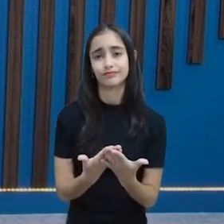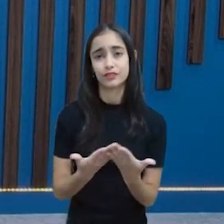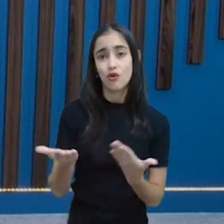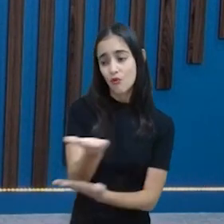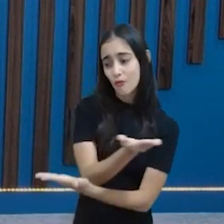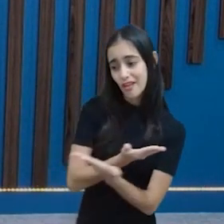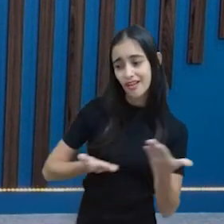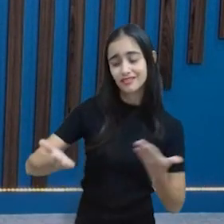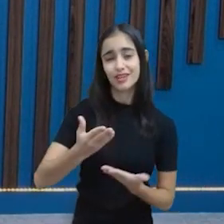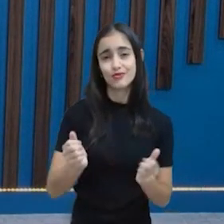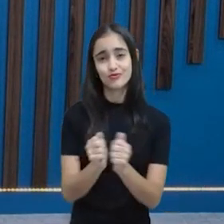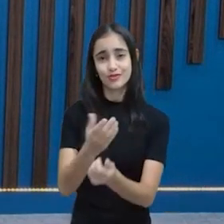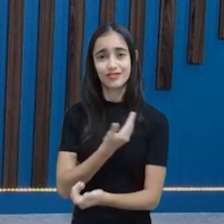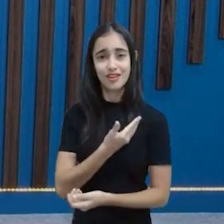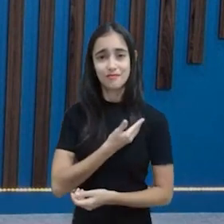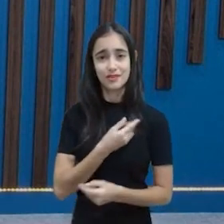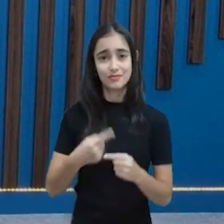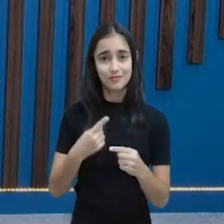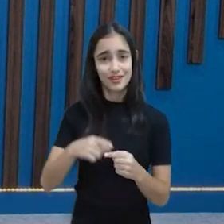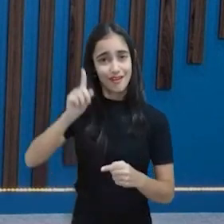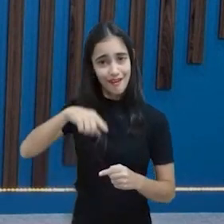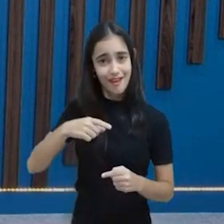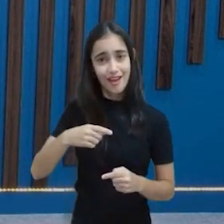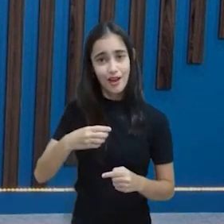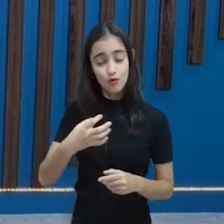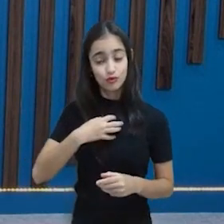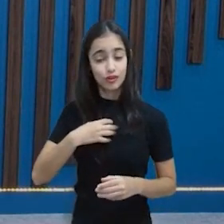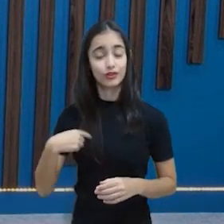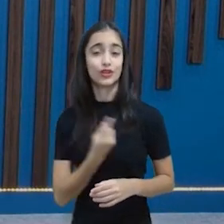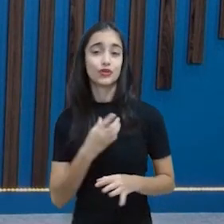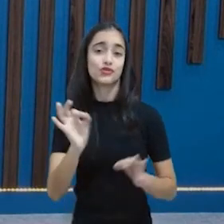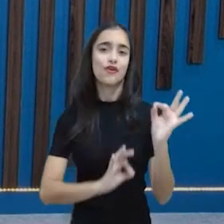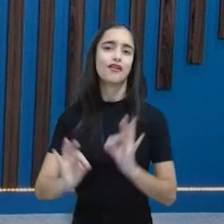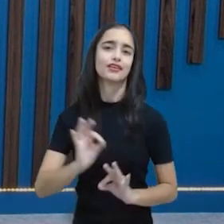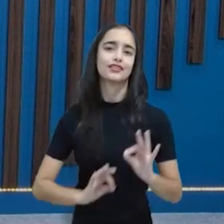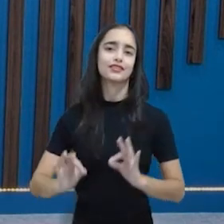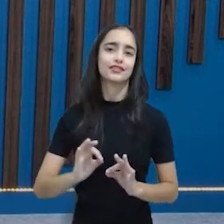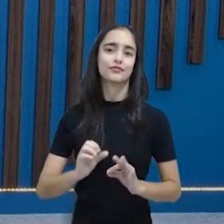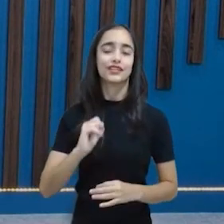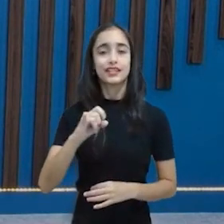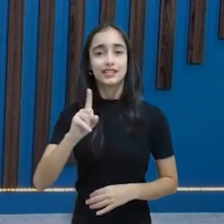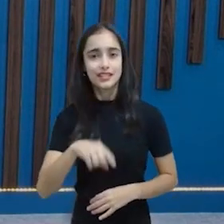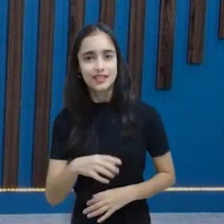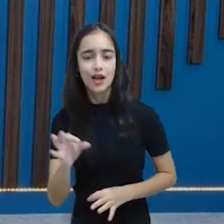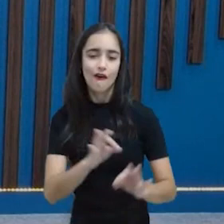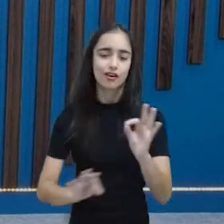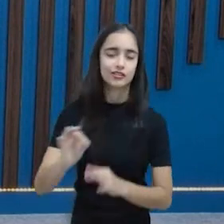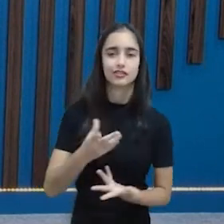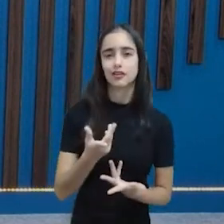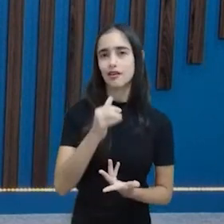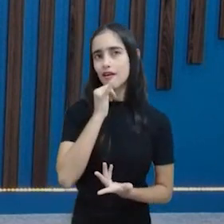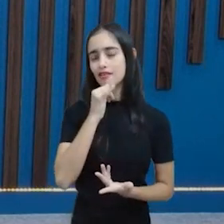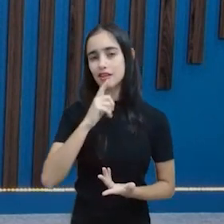como a gente se organiza, né? Então, tudo isso que a gente se organiza, seja uma organização para fazer um passeio, por